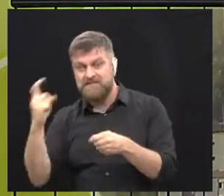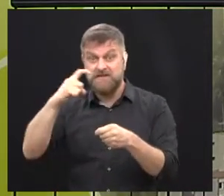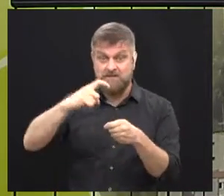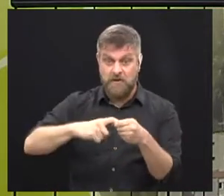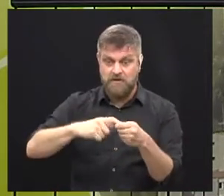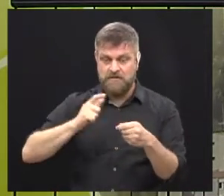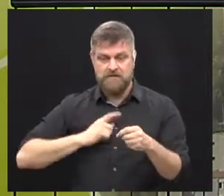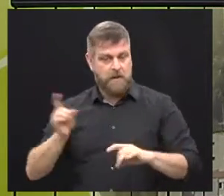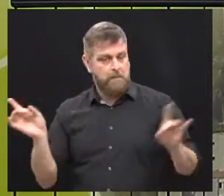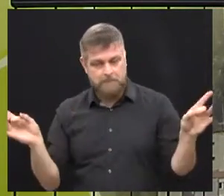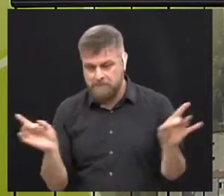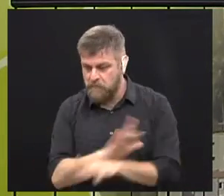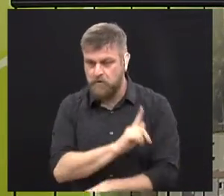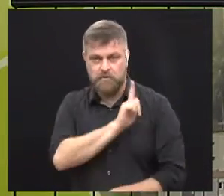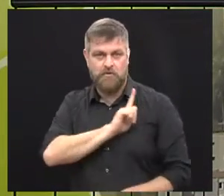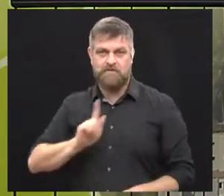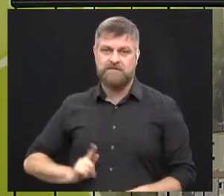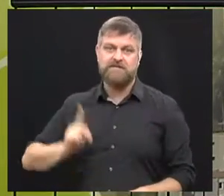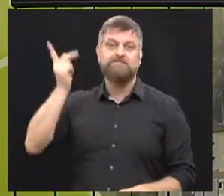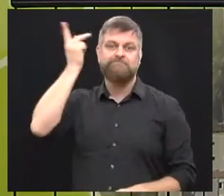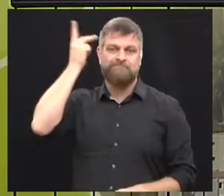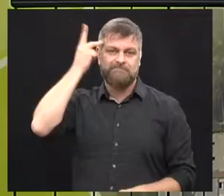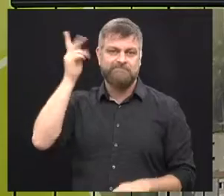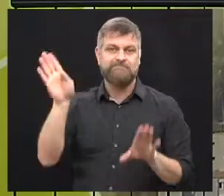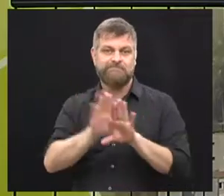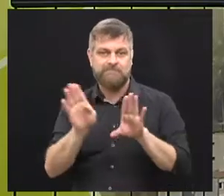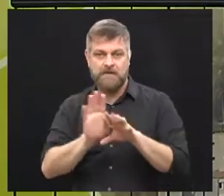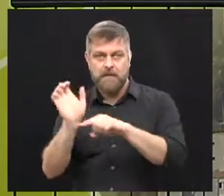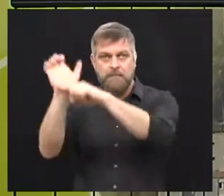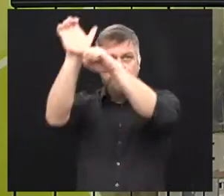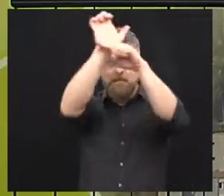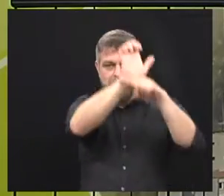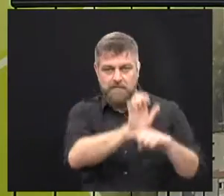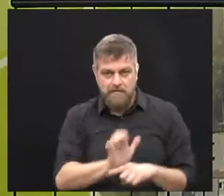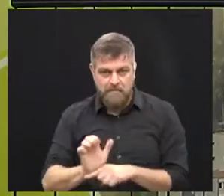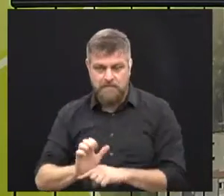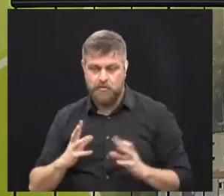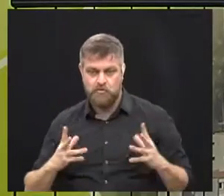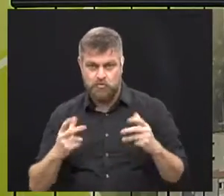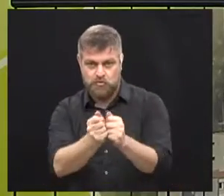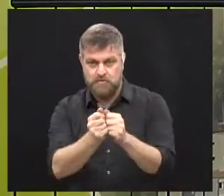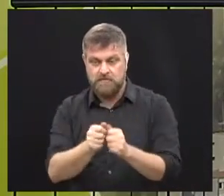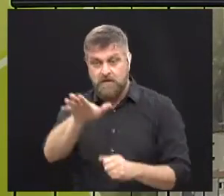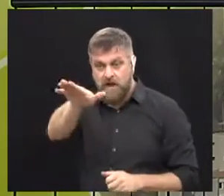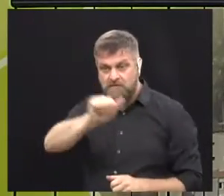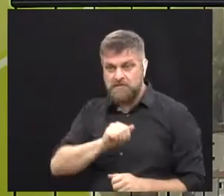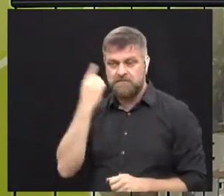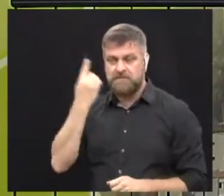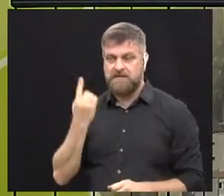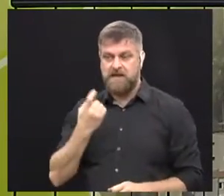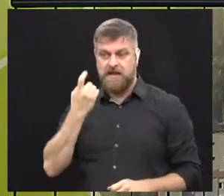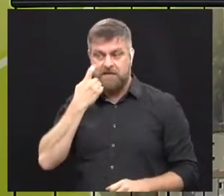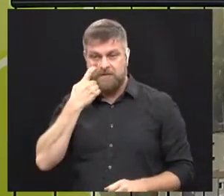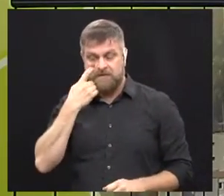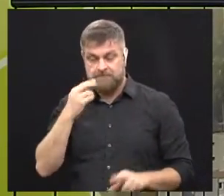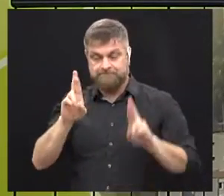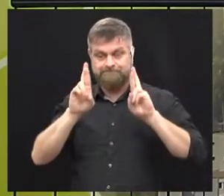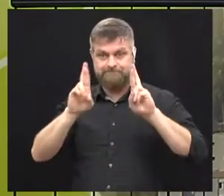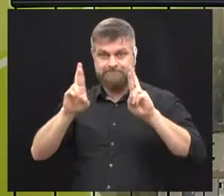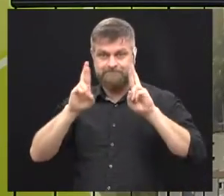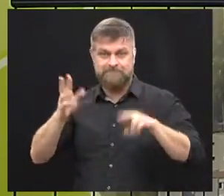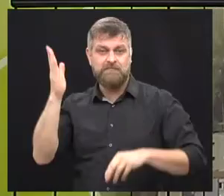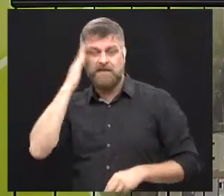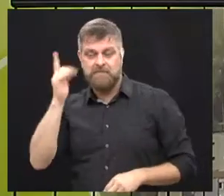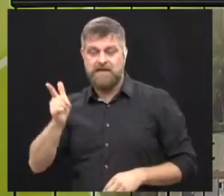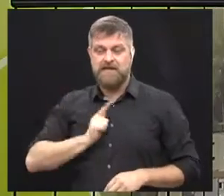volta. Definição do governo do estado de São Paulo, um giro por todo o Brasil, e eu vou acionar novamente a Mina com a expectativa e